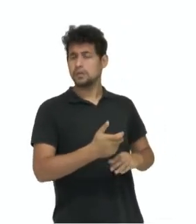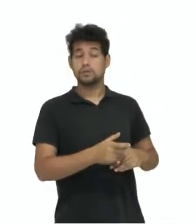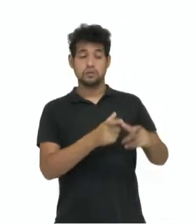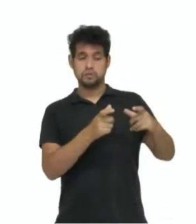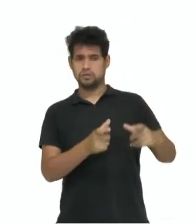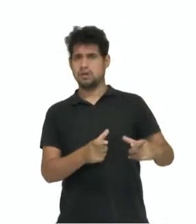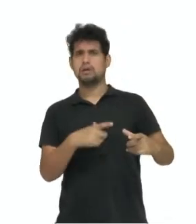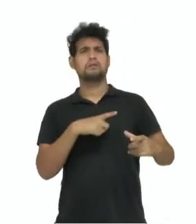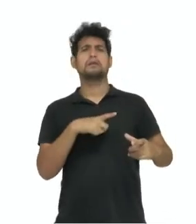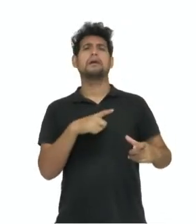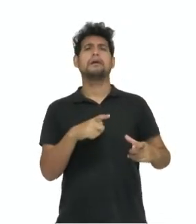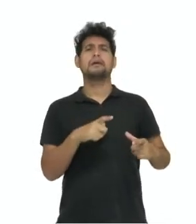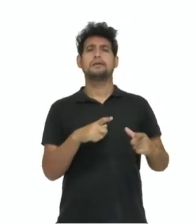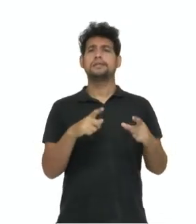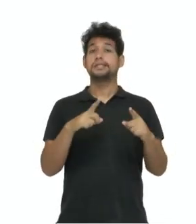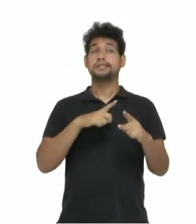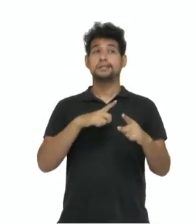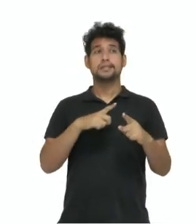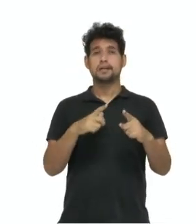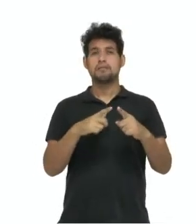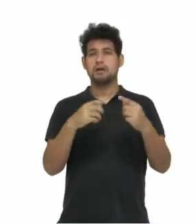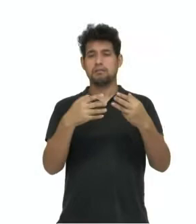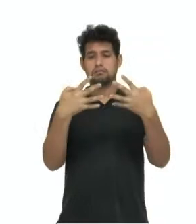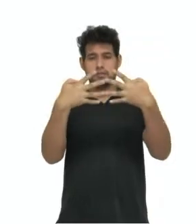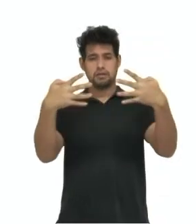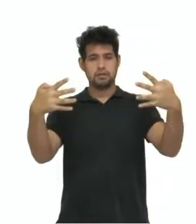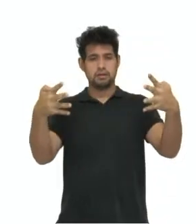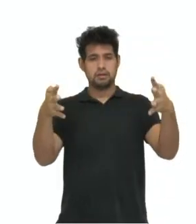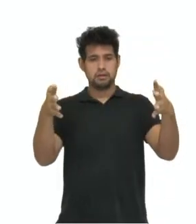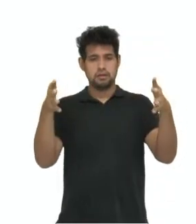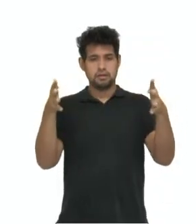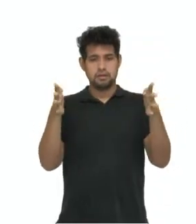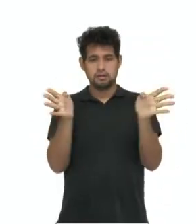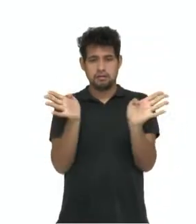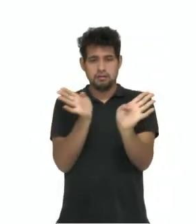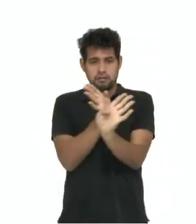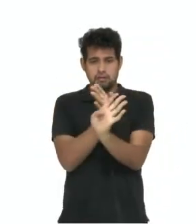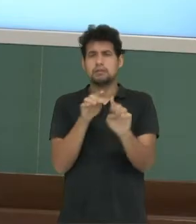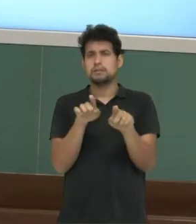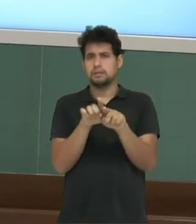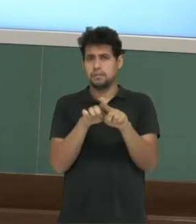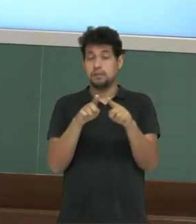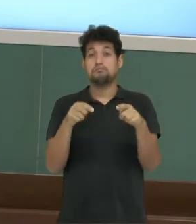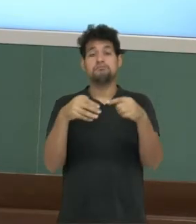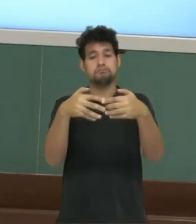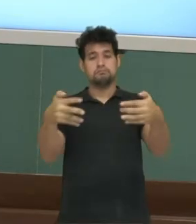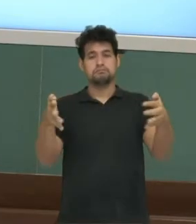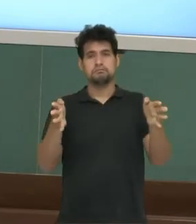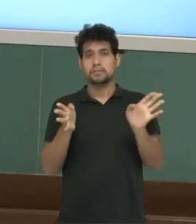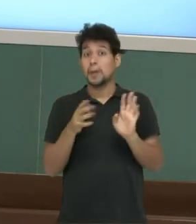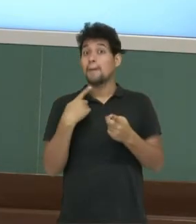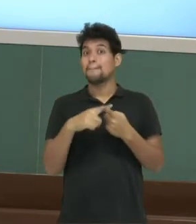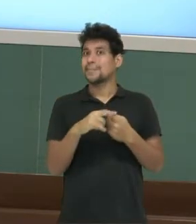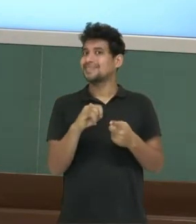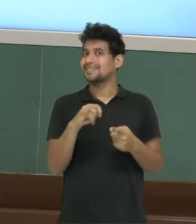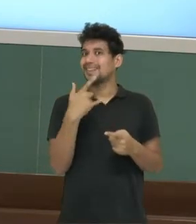que tem uma tela em volta. Essa tela serve de proteção até para a torcida e para outros